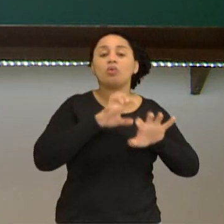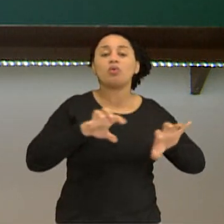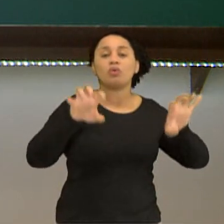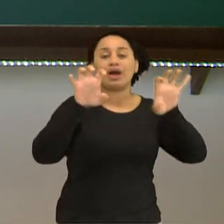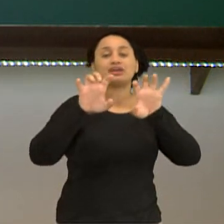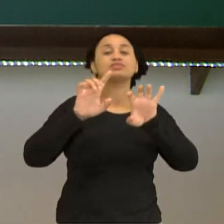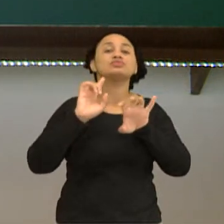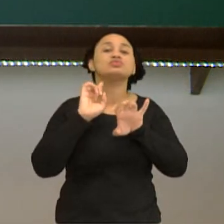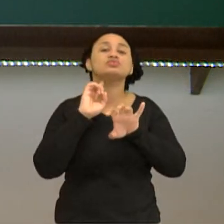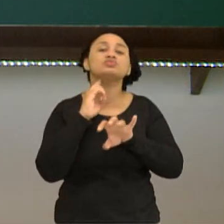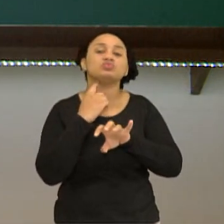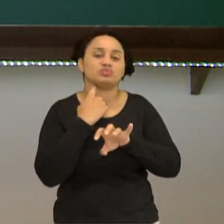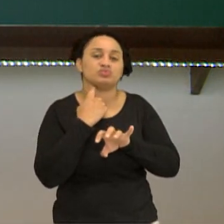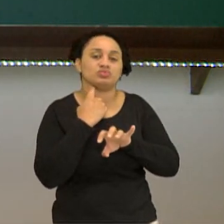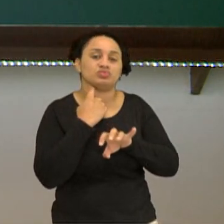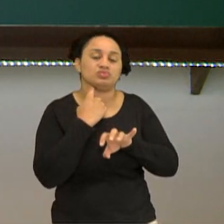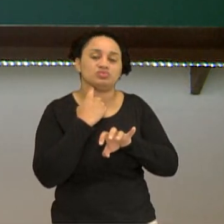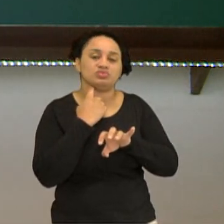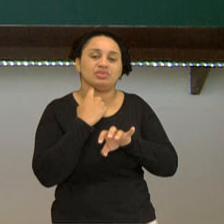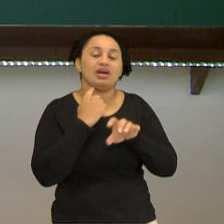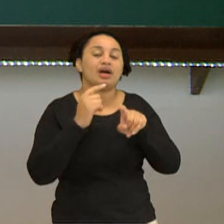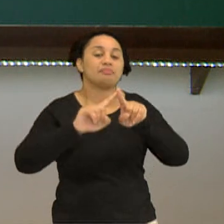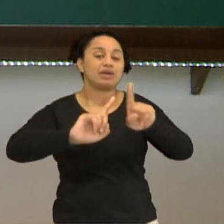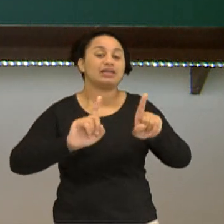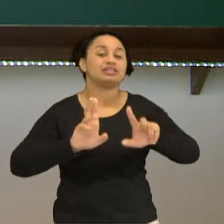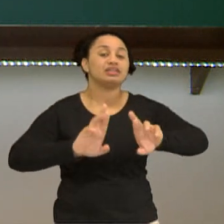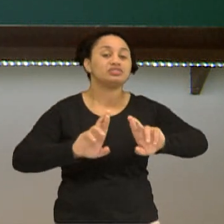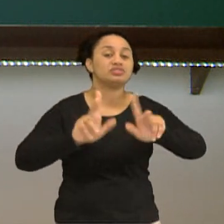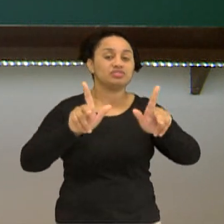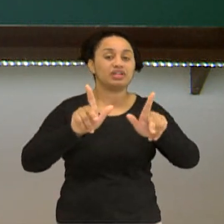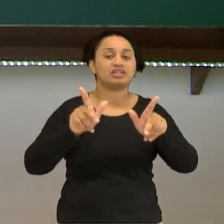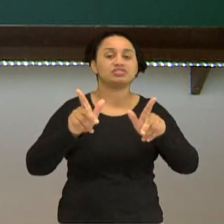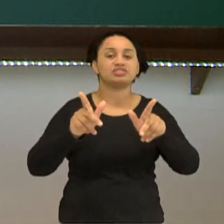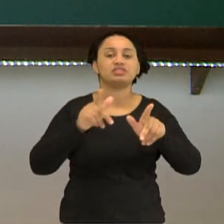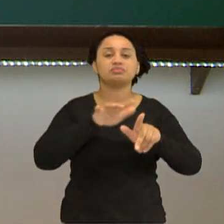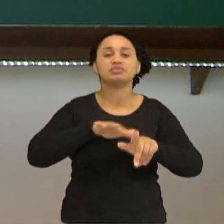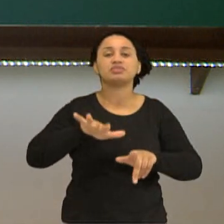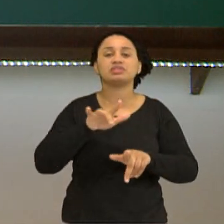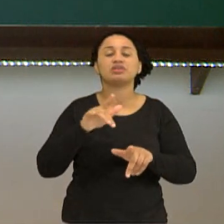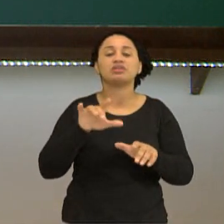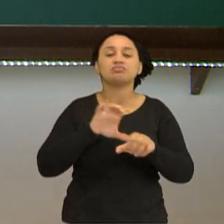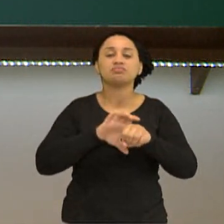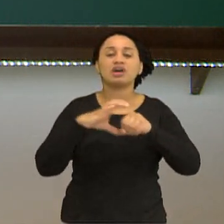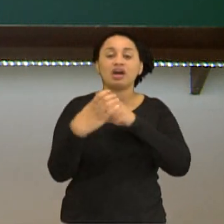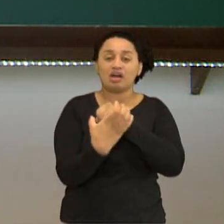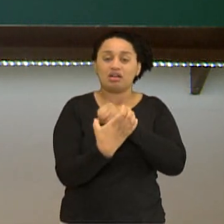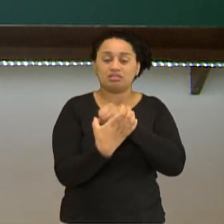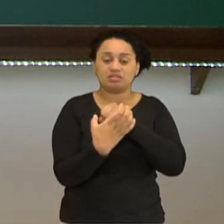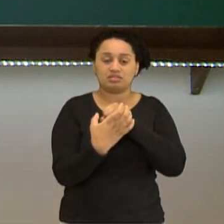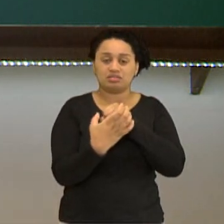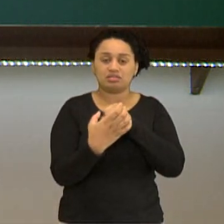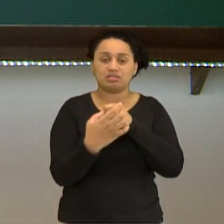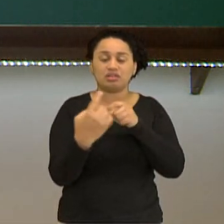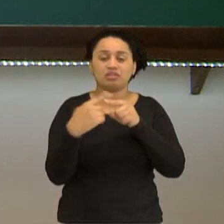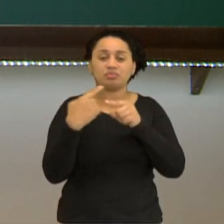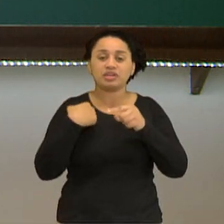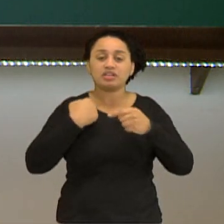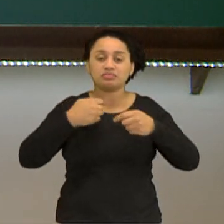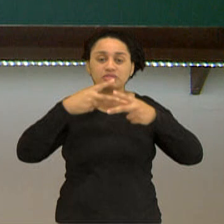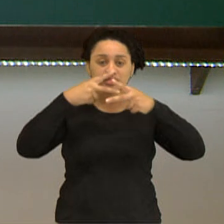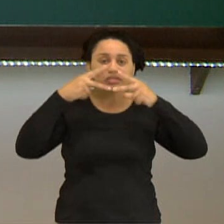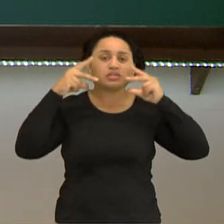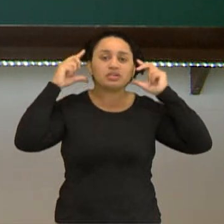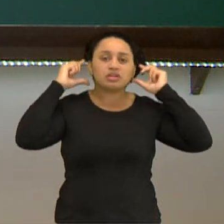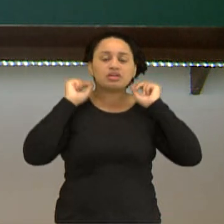contaminado. Diferente, por exemplo, com a doença que nós estamos aí convivendo, né, o coronavírus. Por que nós utilizamos as